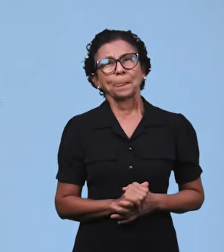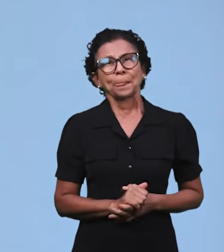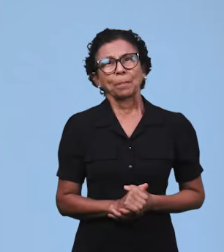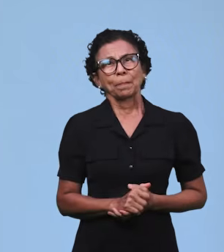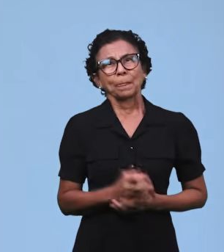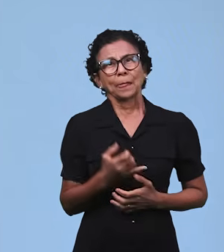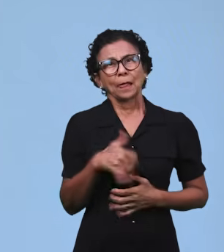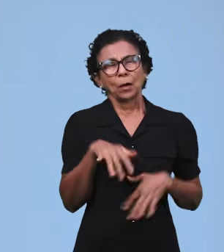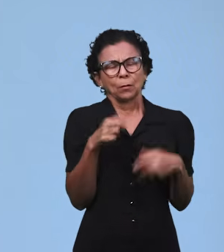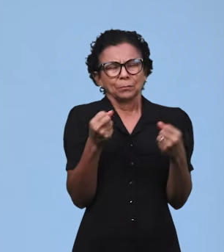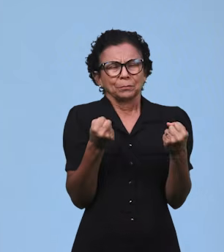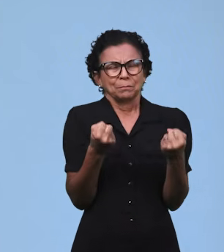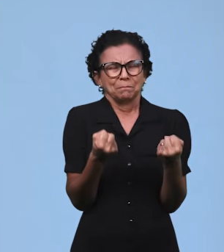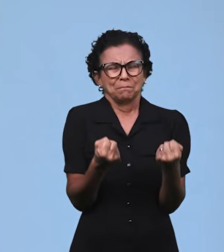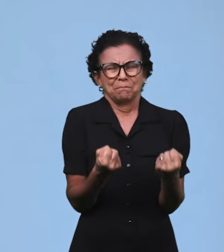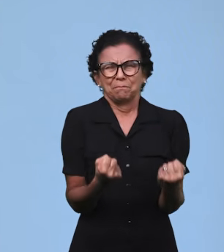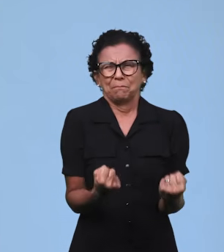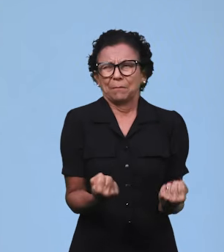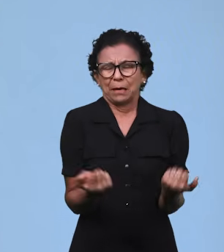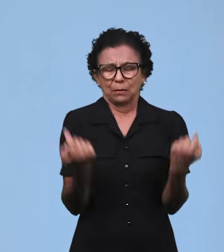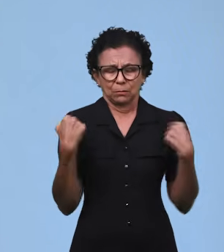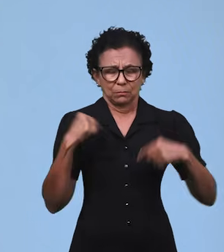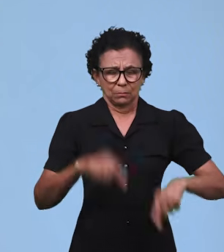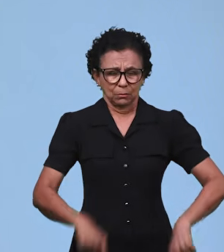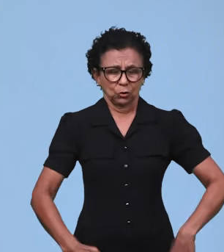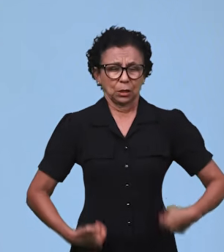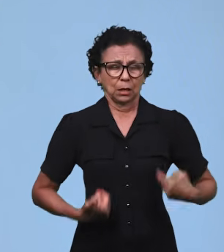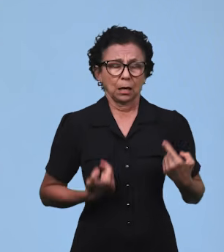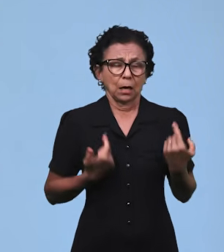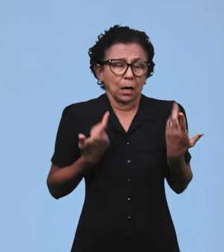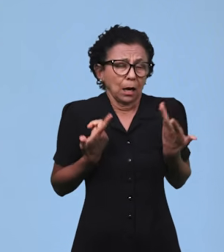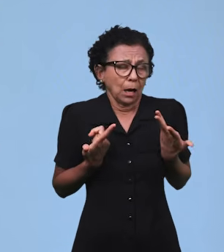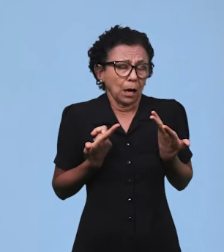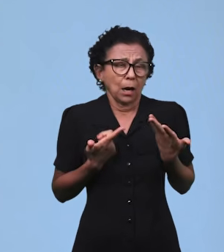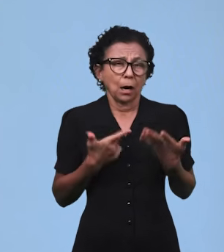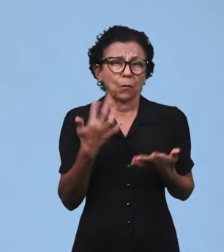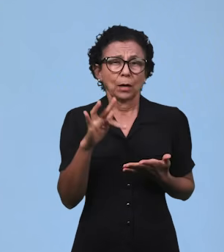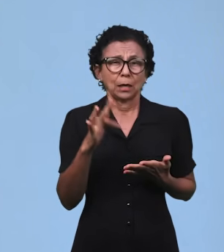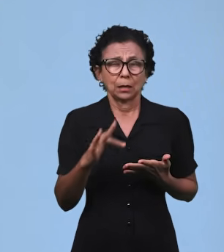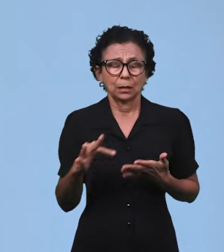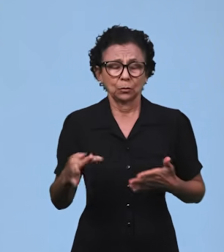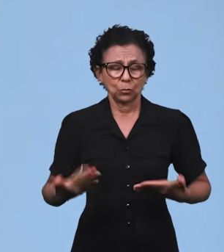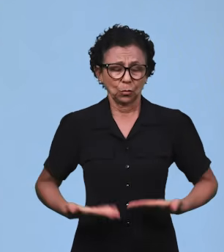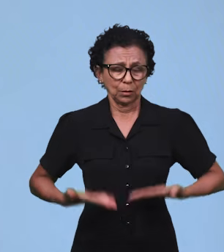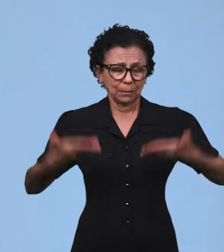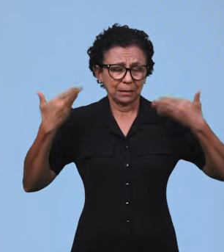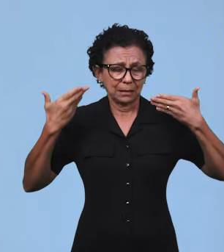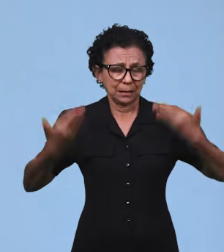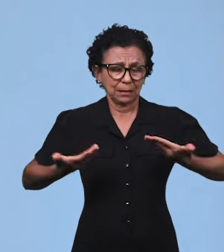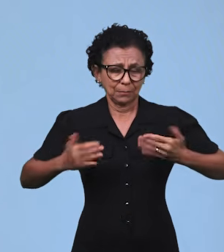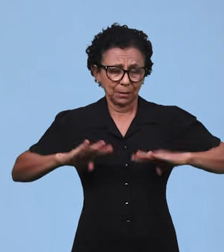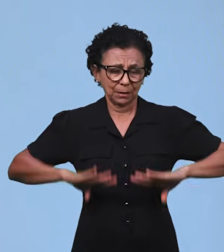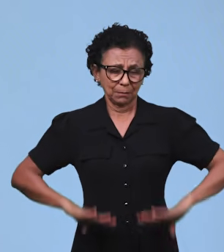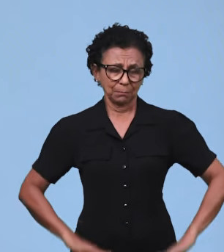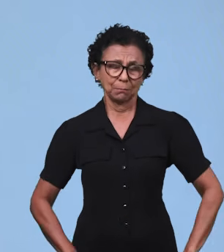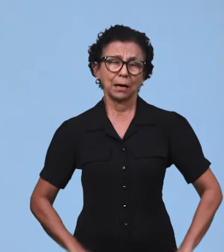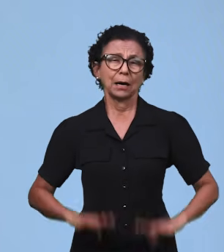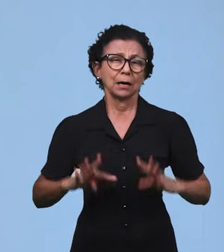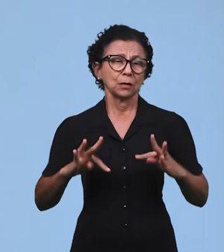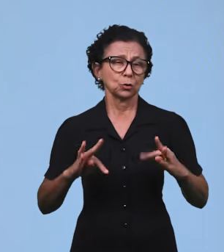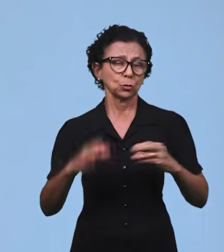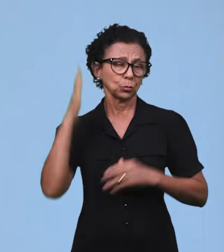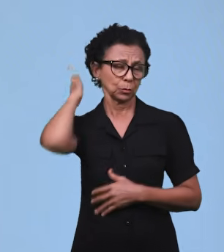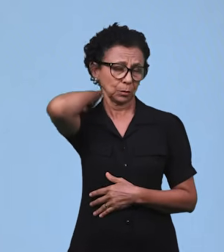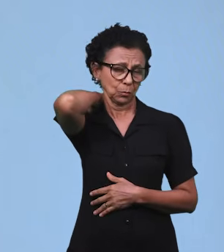alto para o paciente que possui a fibromialgia. Então, ele vai ter dor difusa nos membros superiores, membros inferiores, toda a extensão